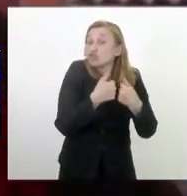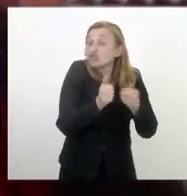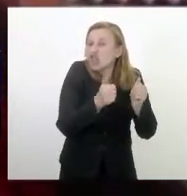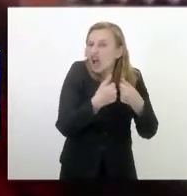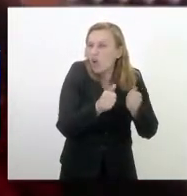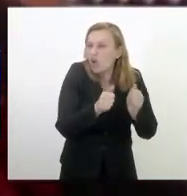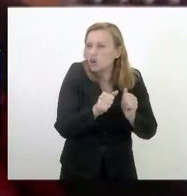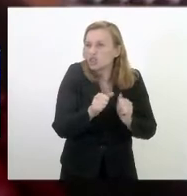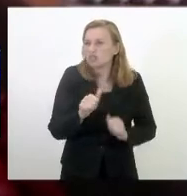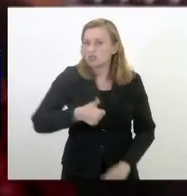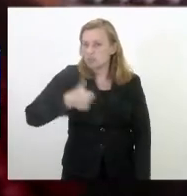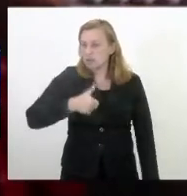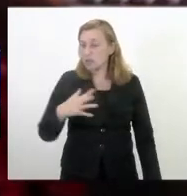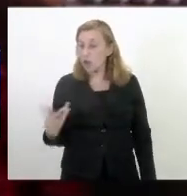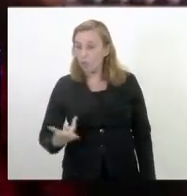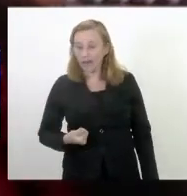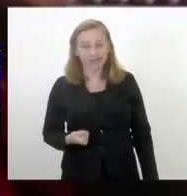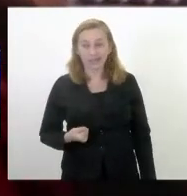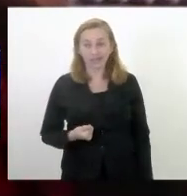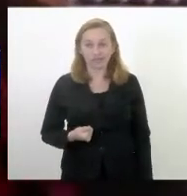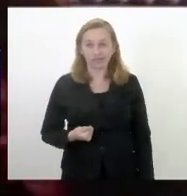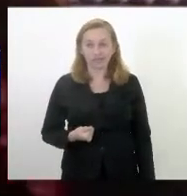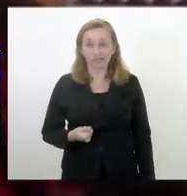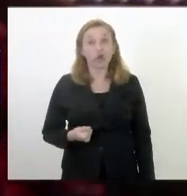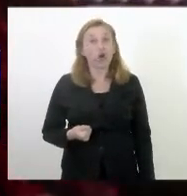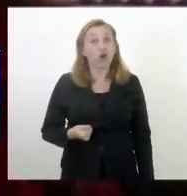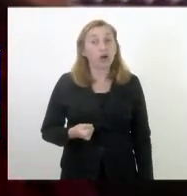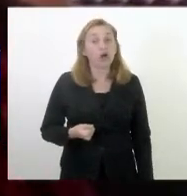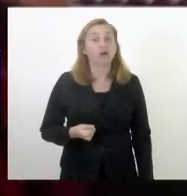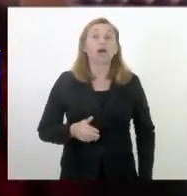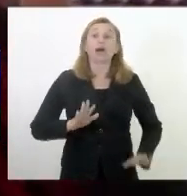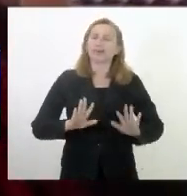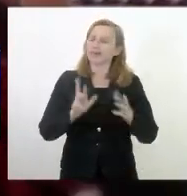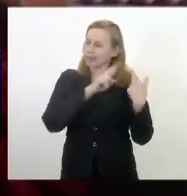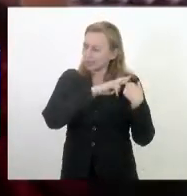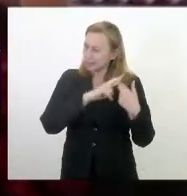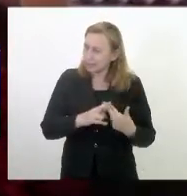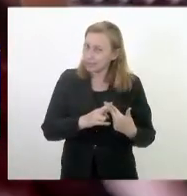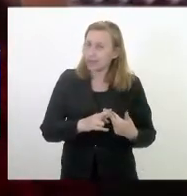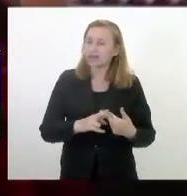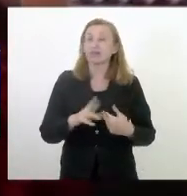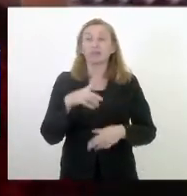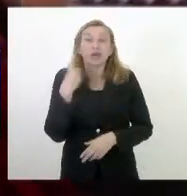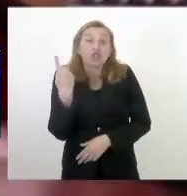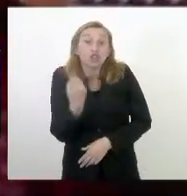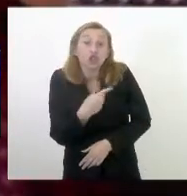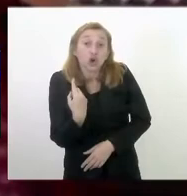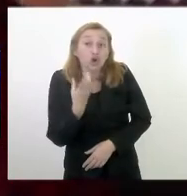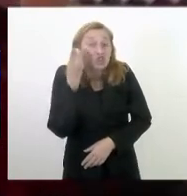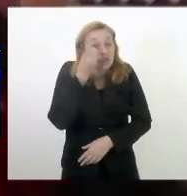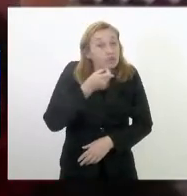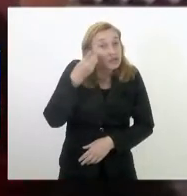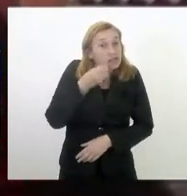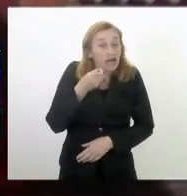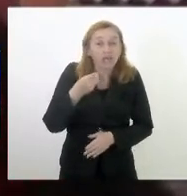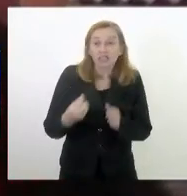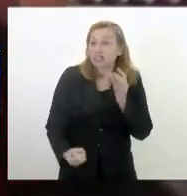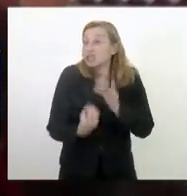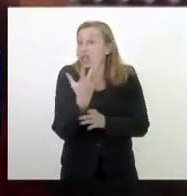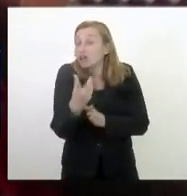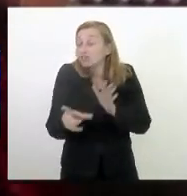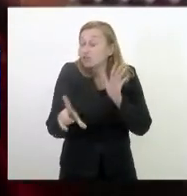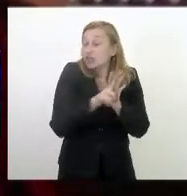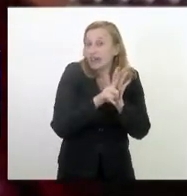terceira. Então, é muita responsabilidade para o parlamento, para nós que somos legisladores e